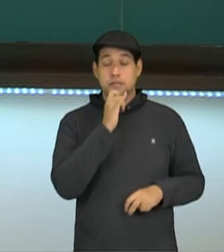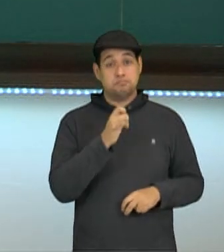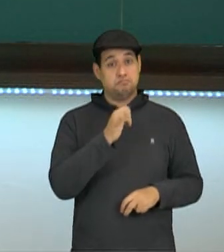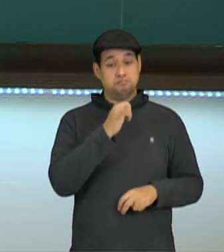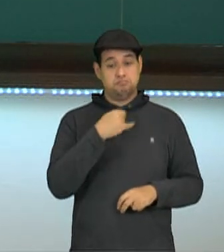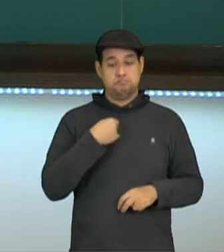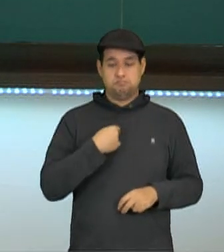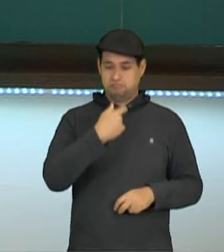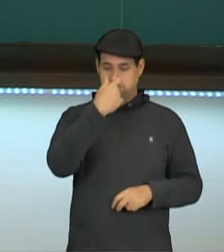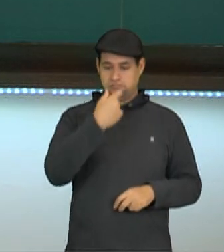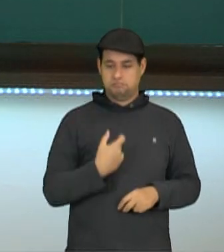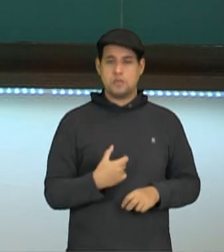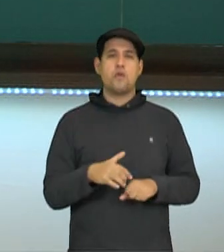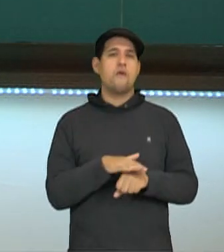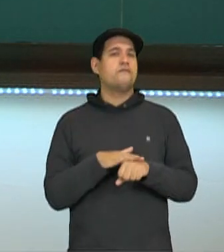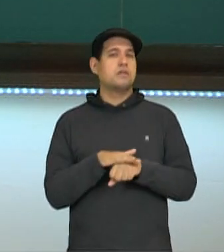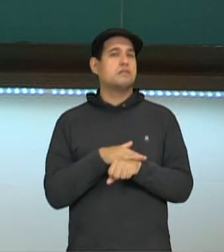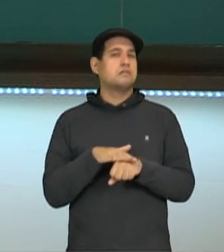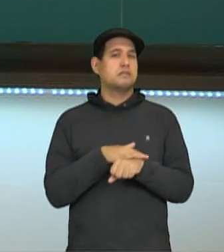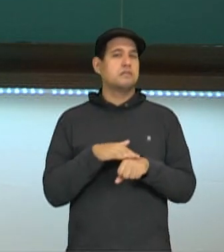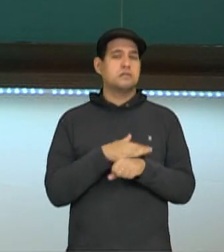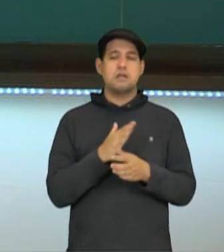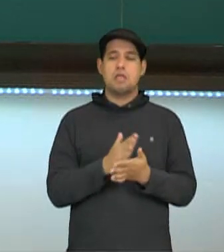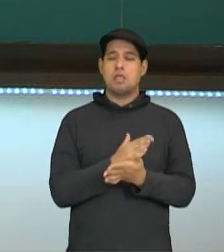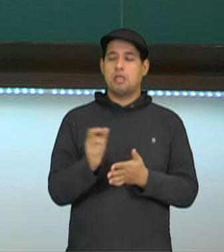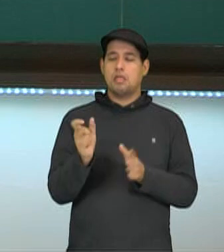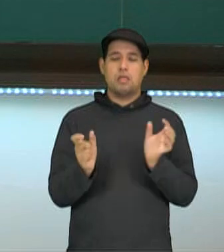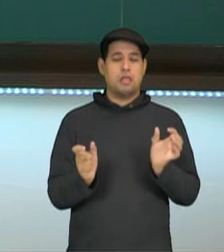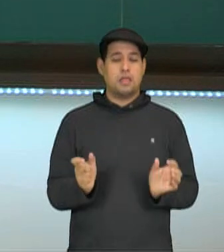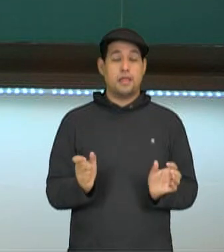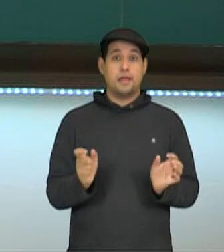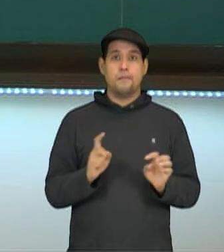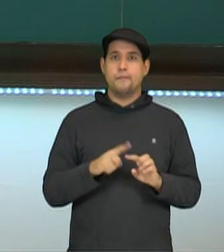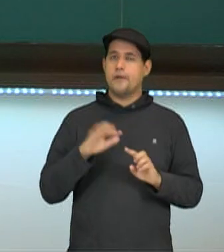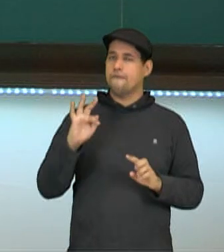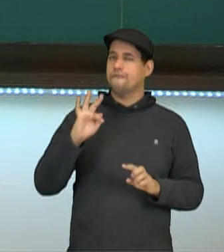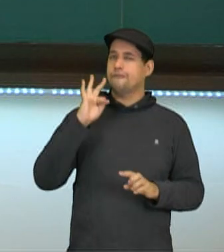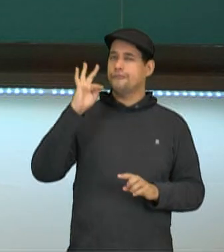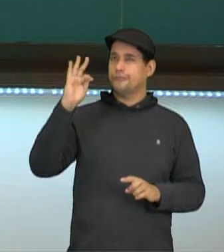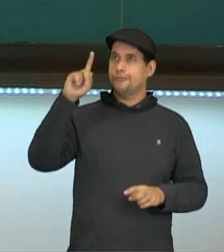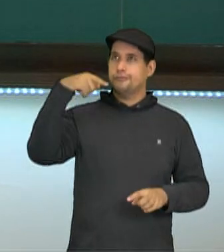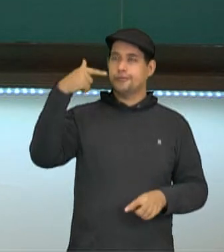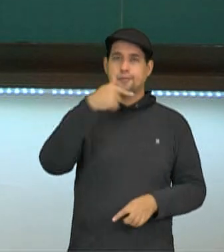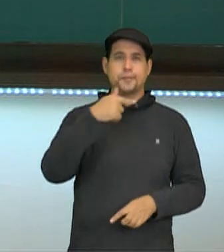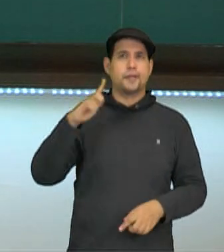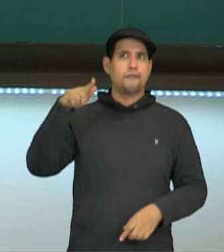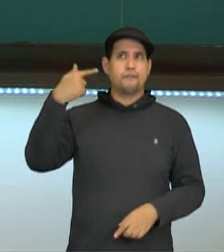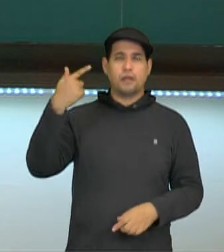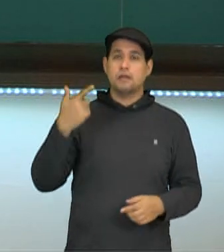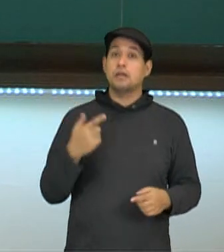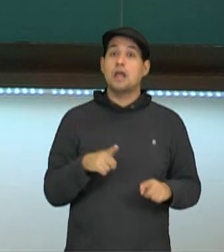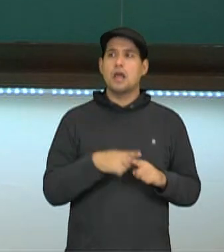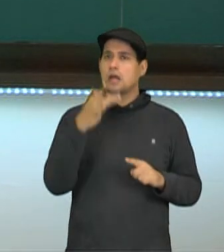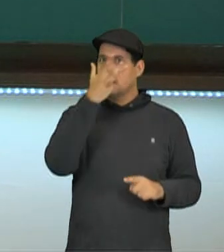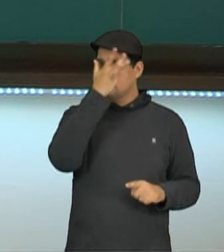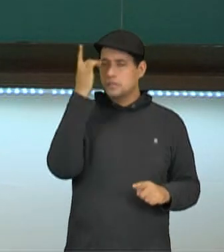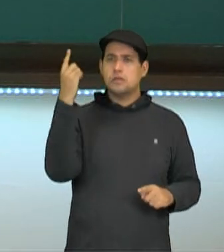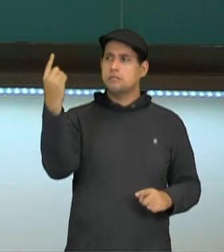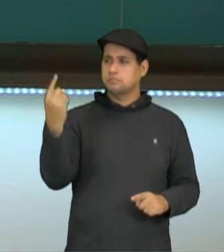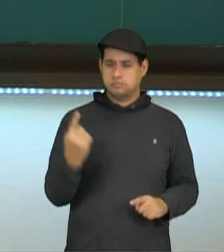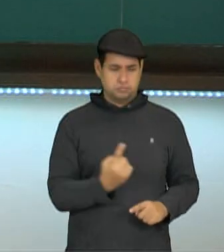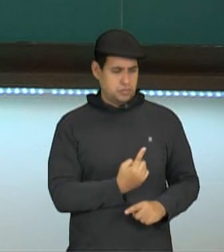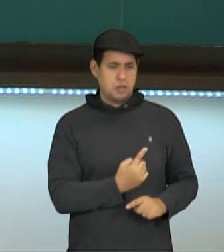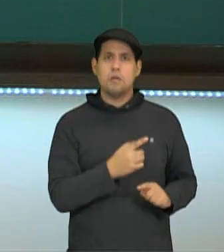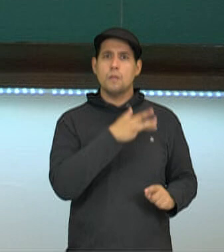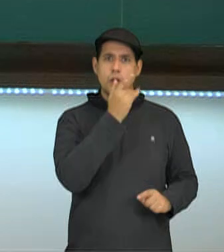aqui nesse exato momento conversando com alguém, daí amanhã, semana que vem, num outro momento, esse alguém conta para